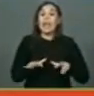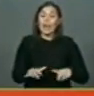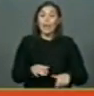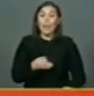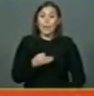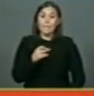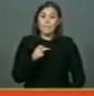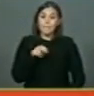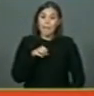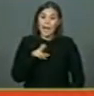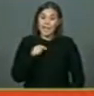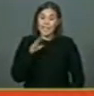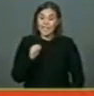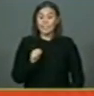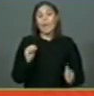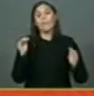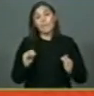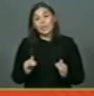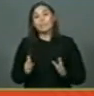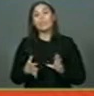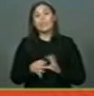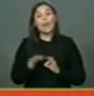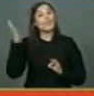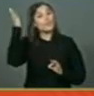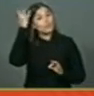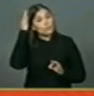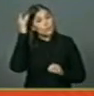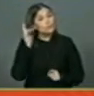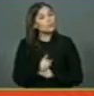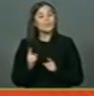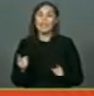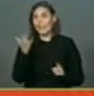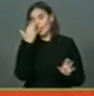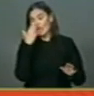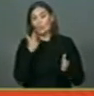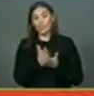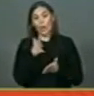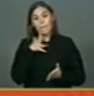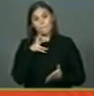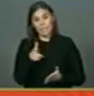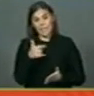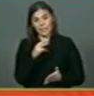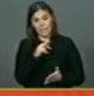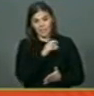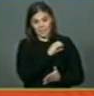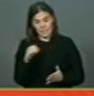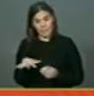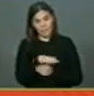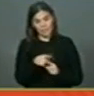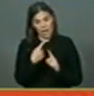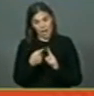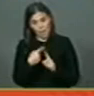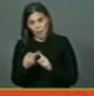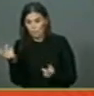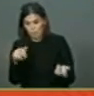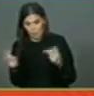que apesar de ser um cancro menor, em termos de números, porque, entre aspas, só há 1.300 casos novos todos os anos,